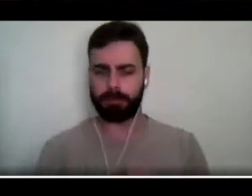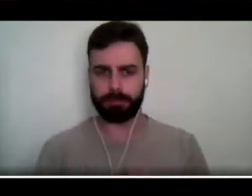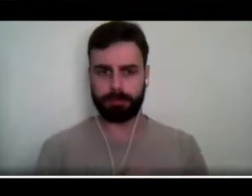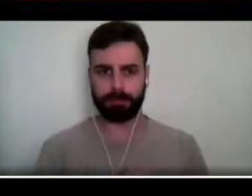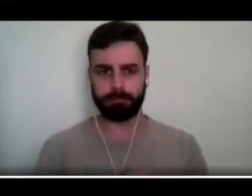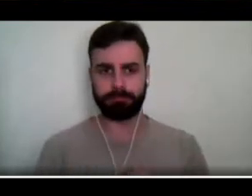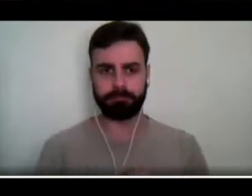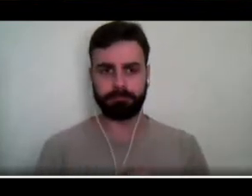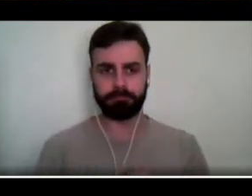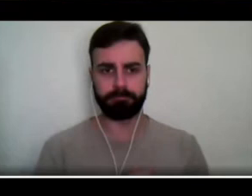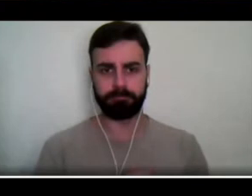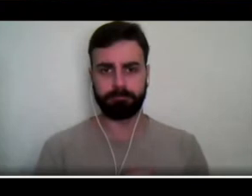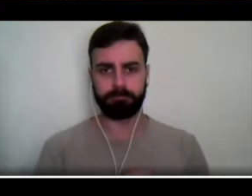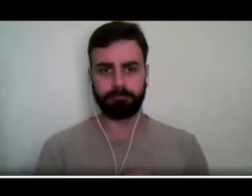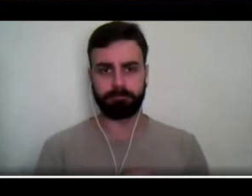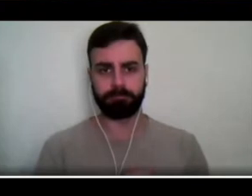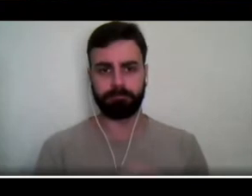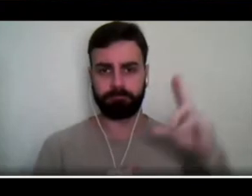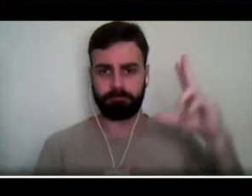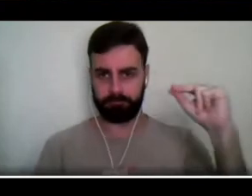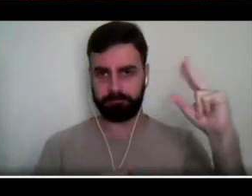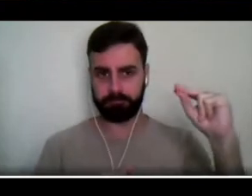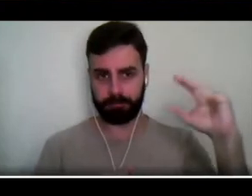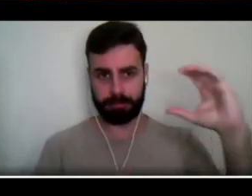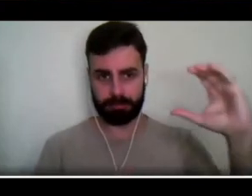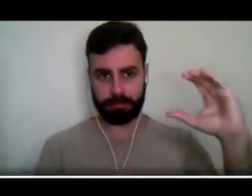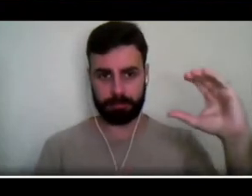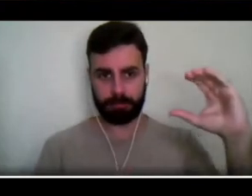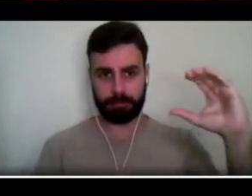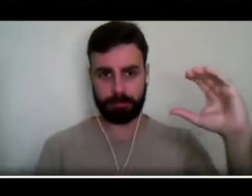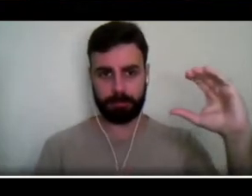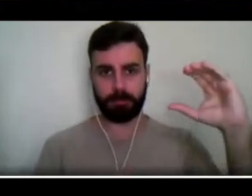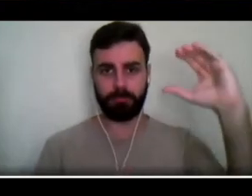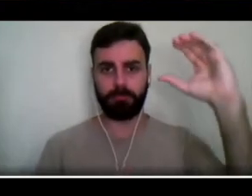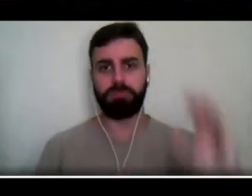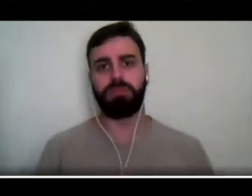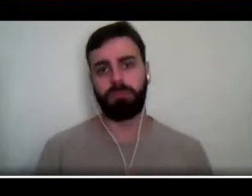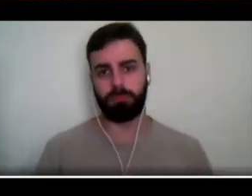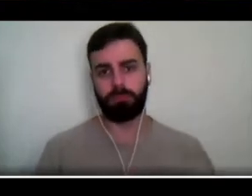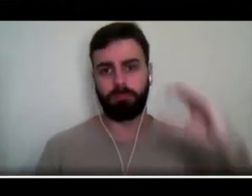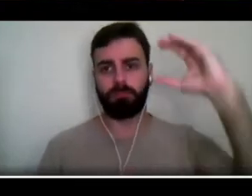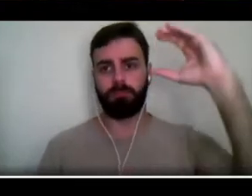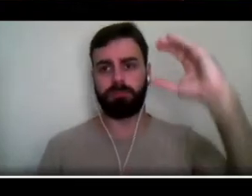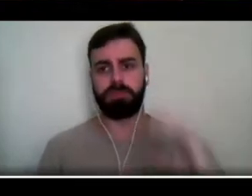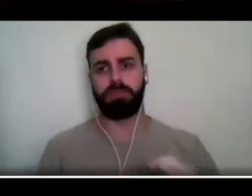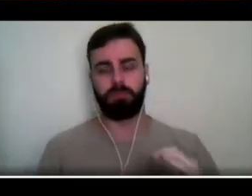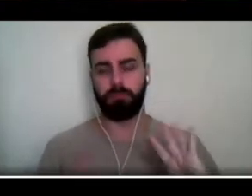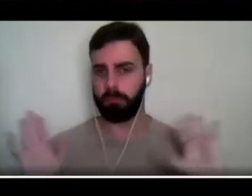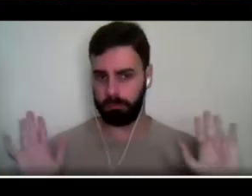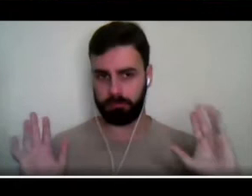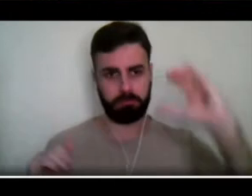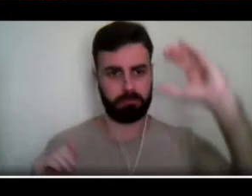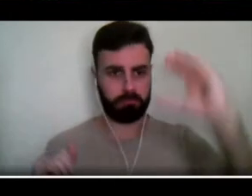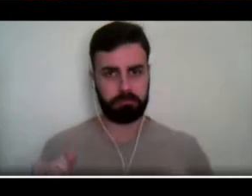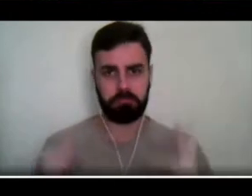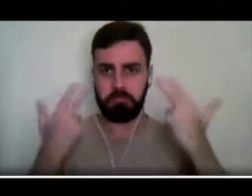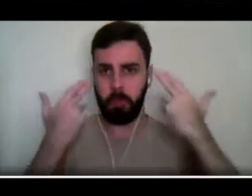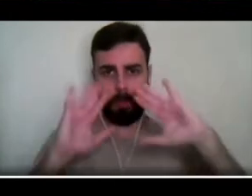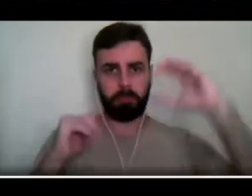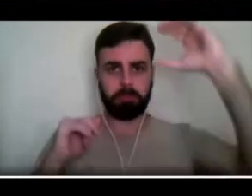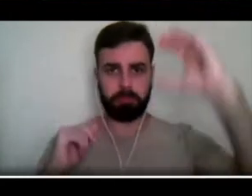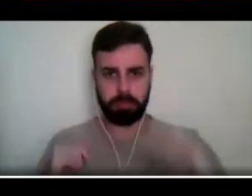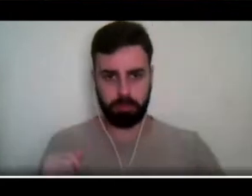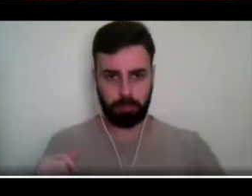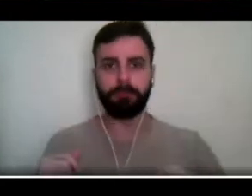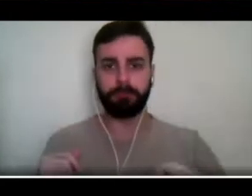sai daqui e a trajetória dele é isso aqui, para baixo. Não tem nada para baixo aqui, deixa eu fazer um